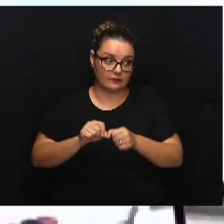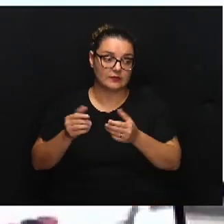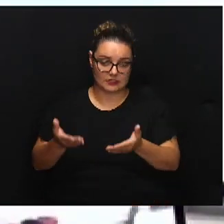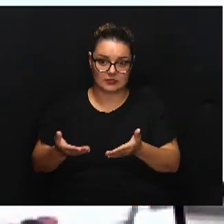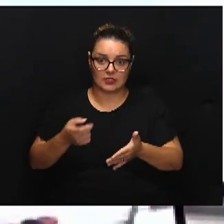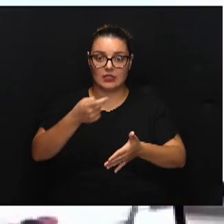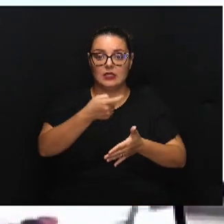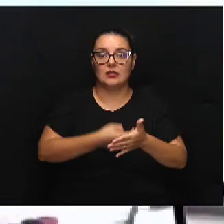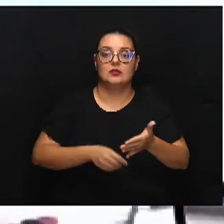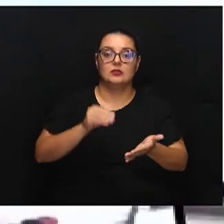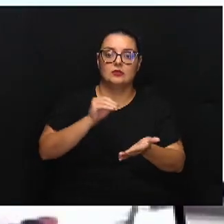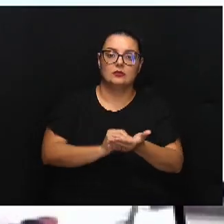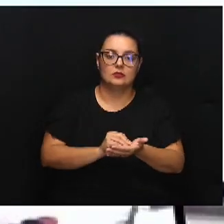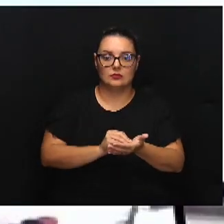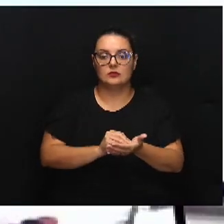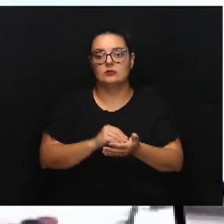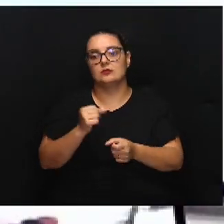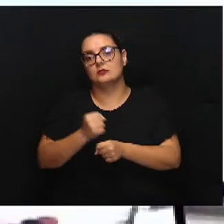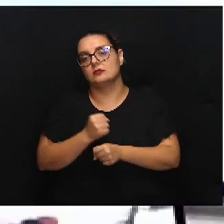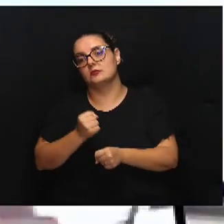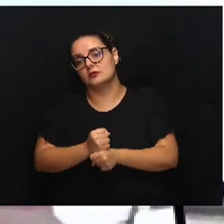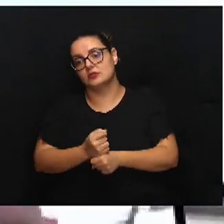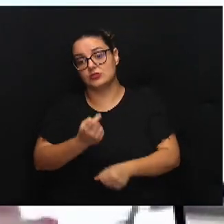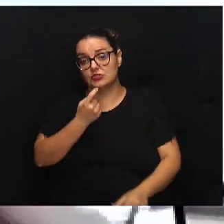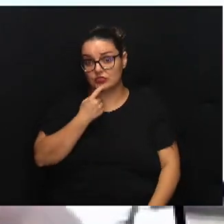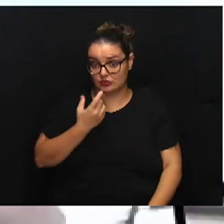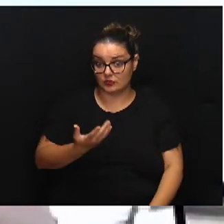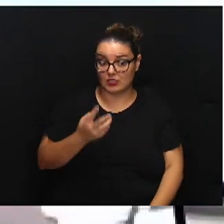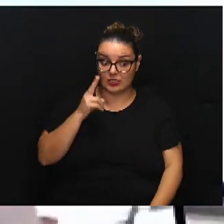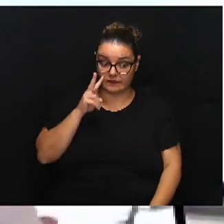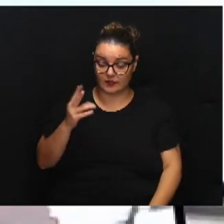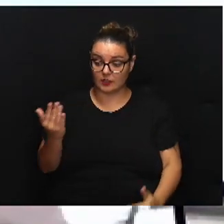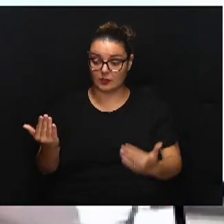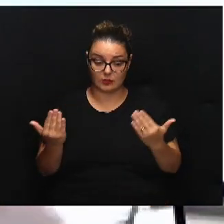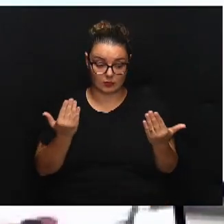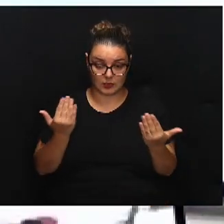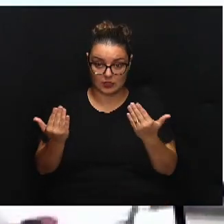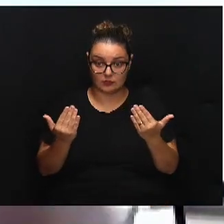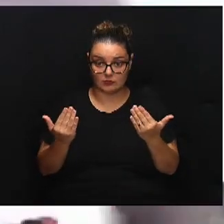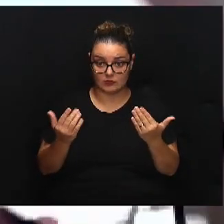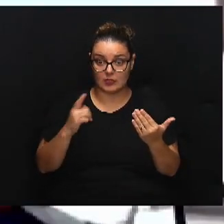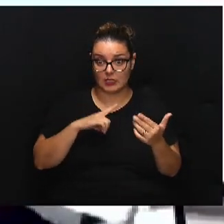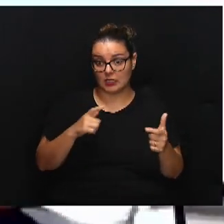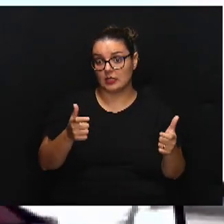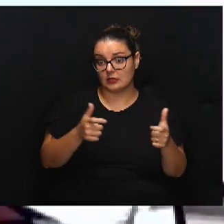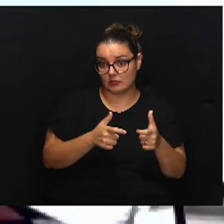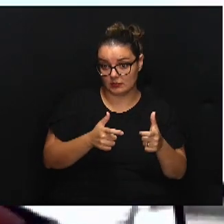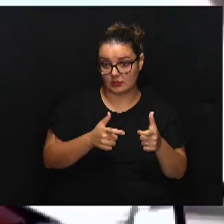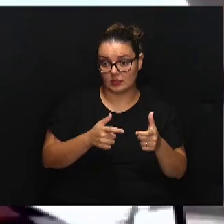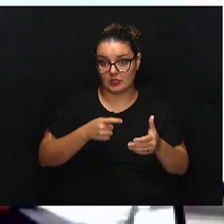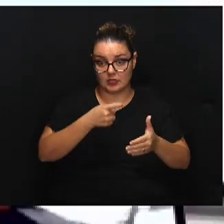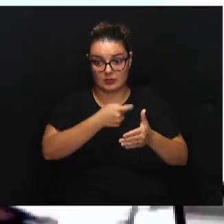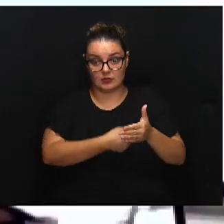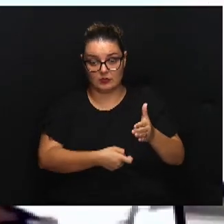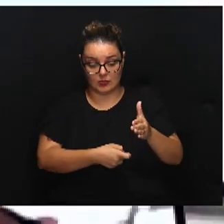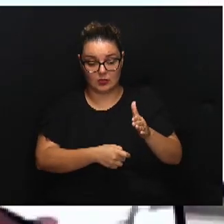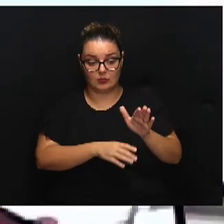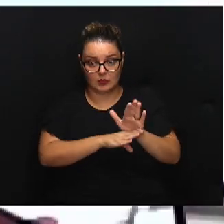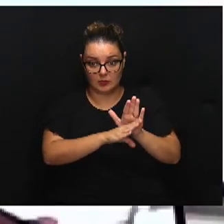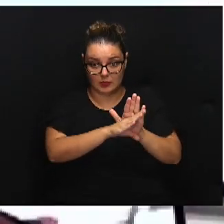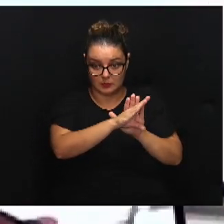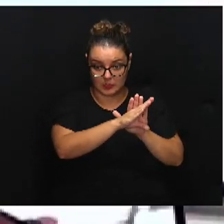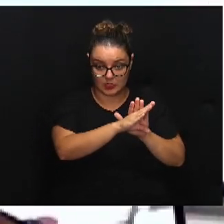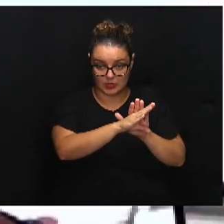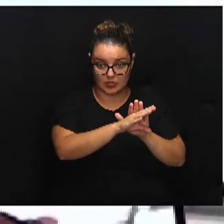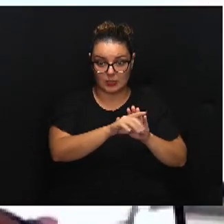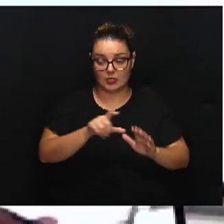taxas dos últimos anos aqui de Campinas, e há uma redução. As elevadas taxas em pacientes de